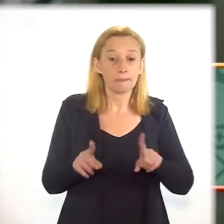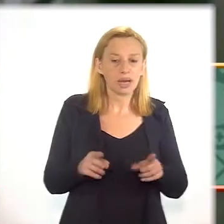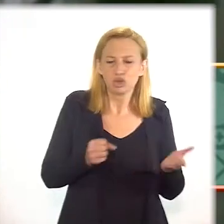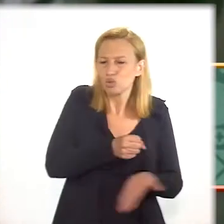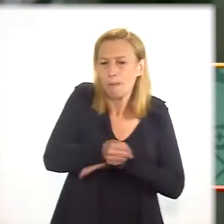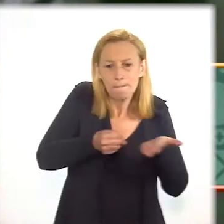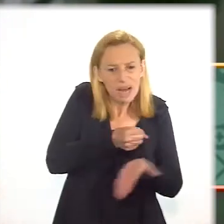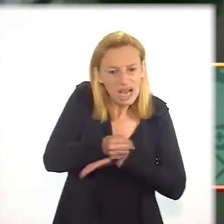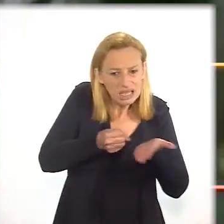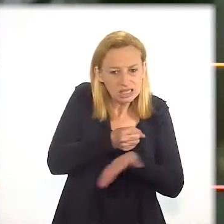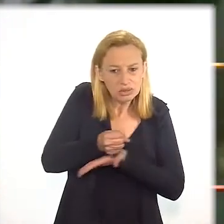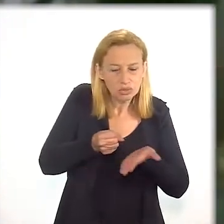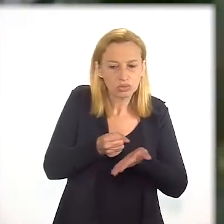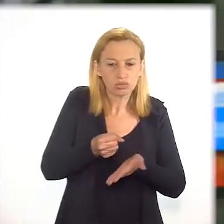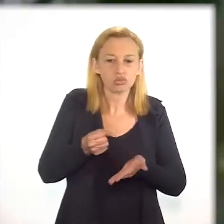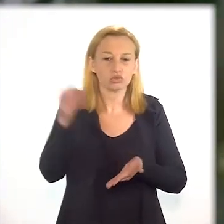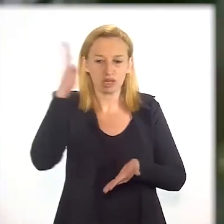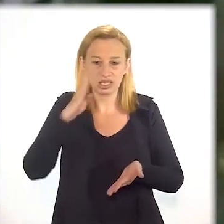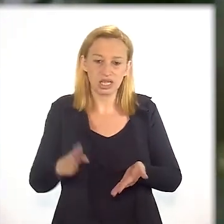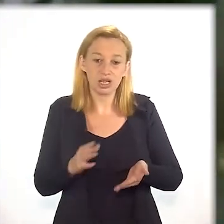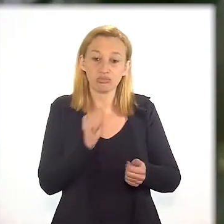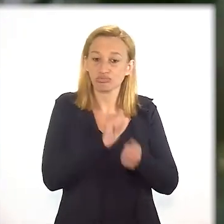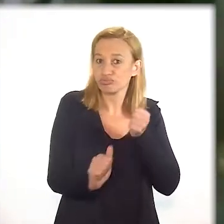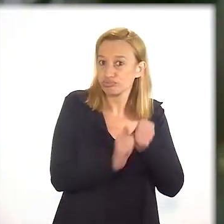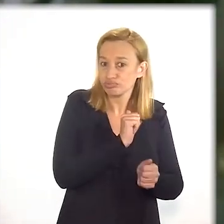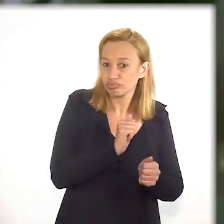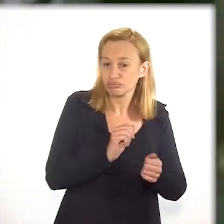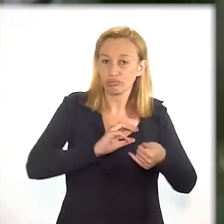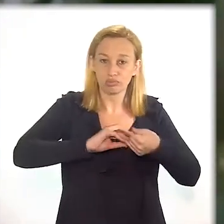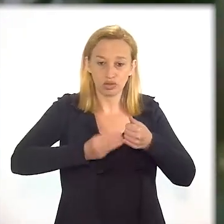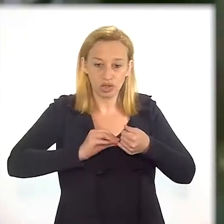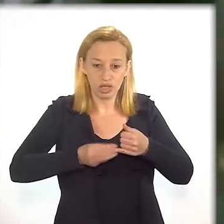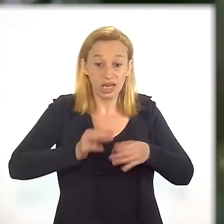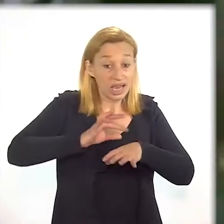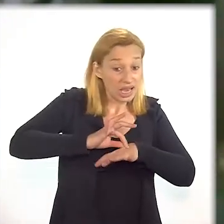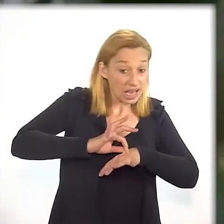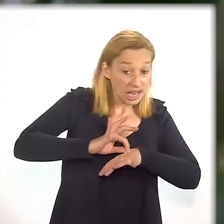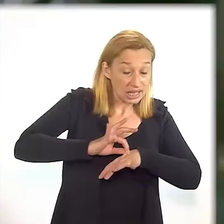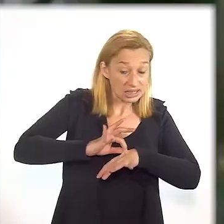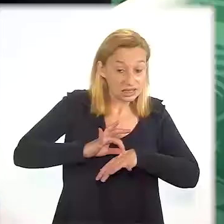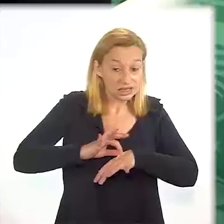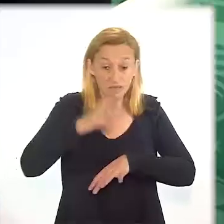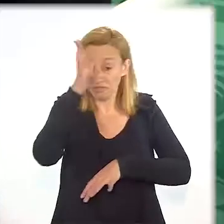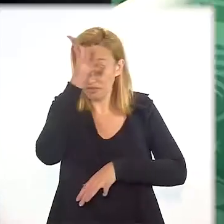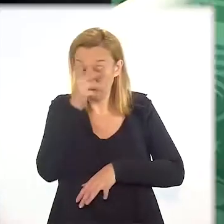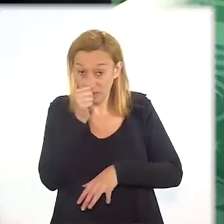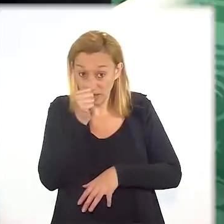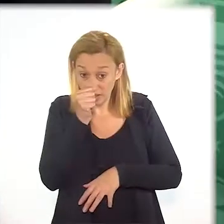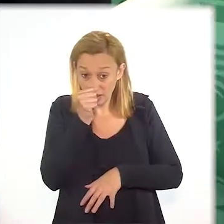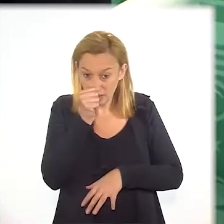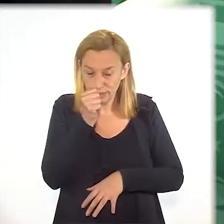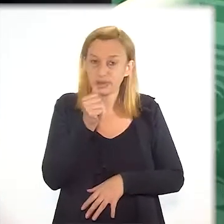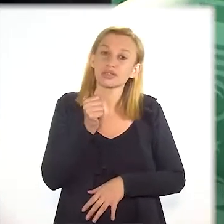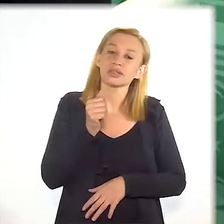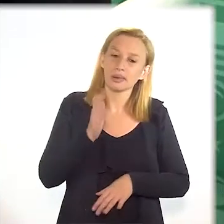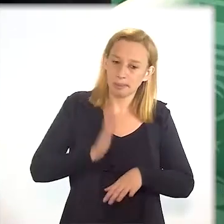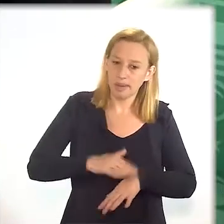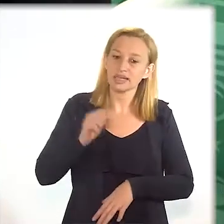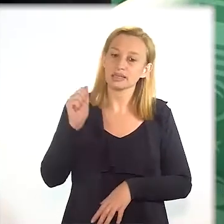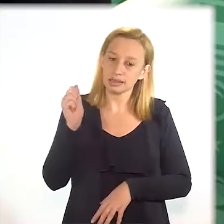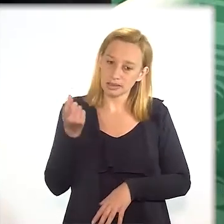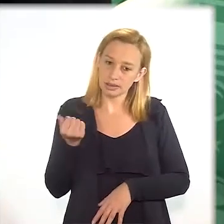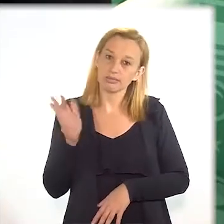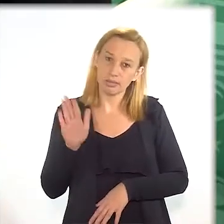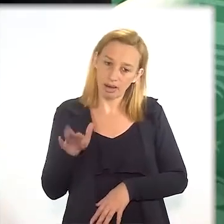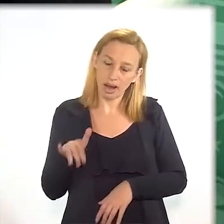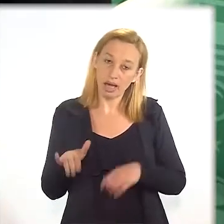alimentos básicos do brasileiro, arroz, feijão, carne, frango, pescado, enfim, isso ainda é mais